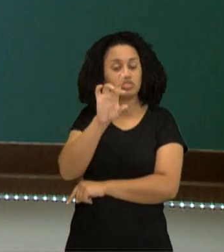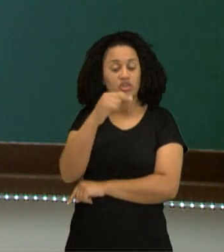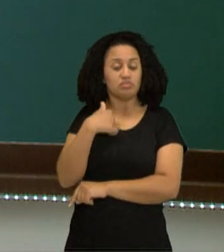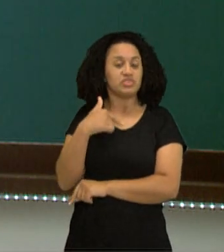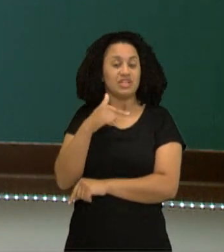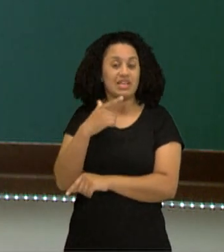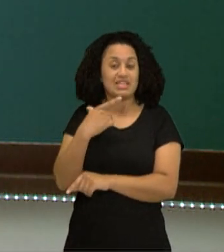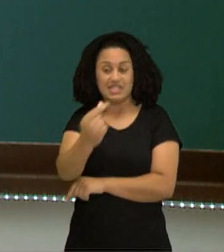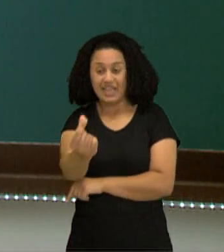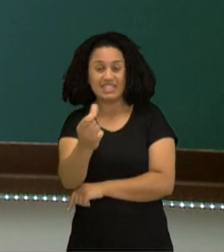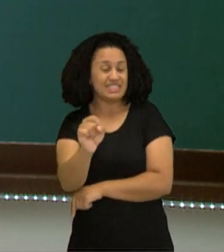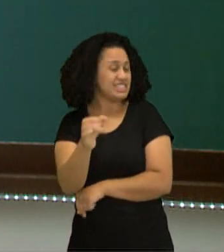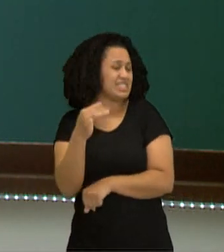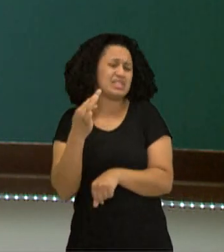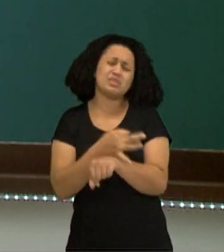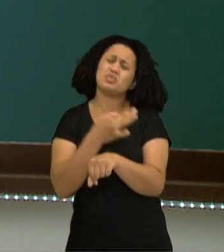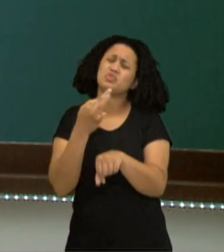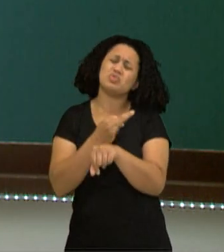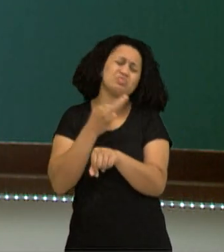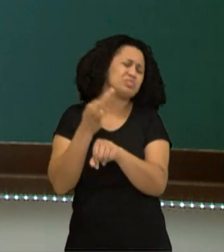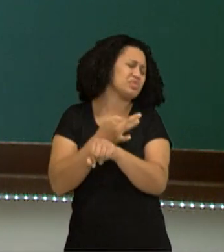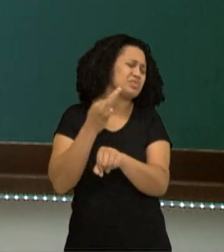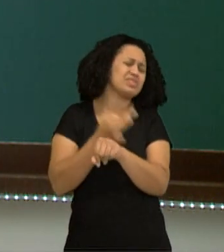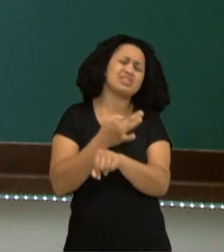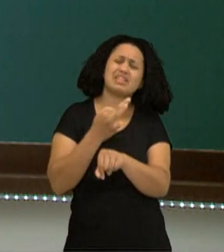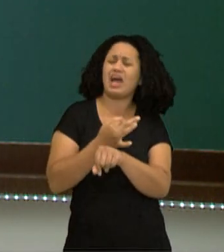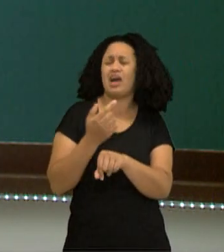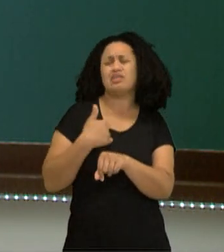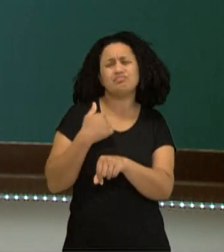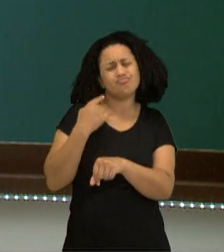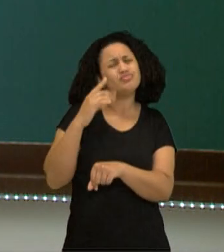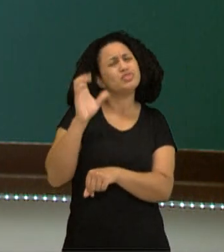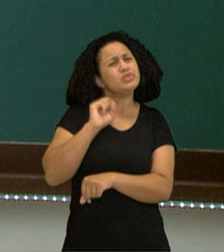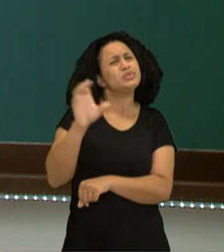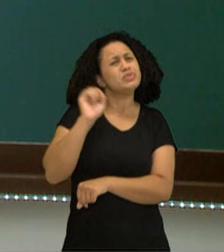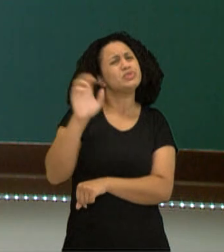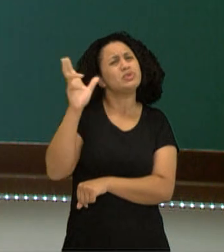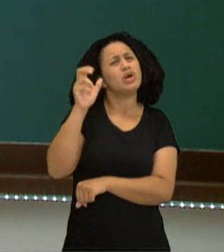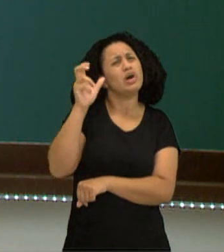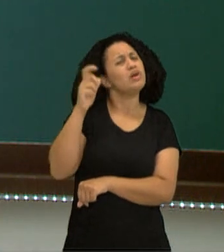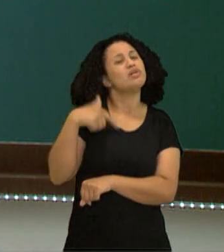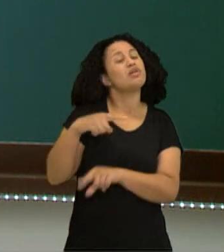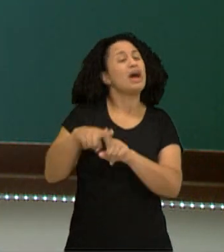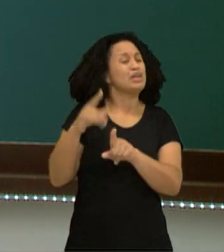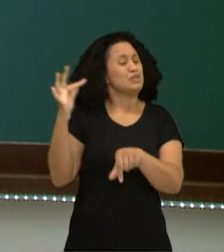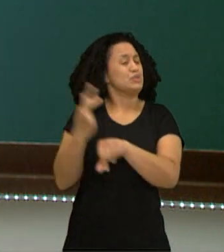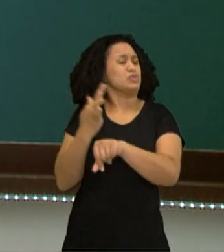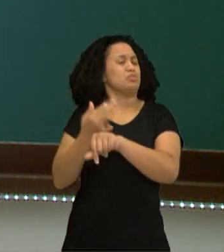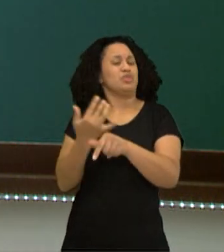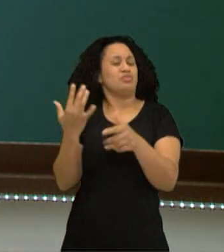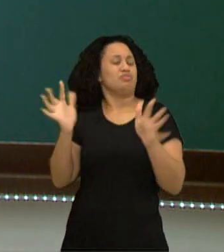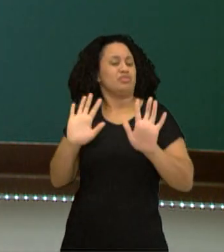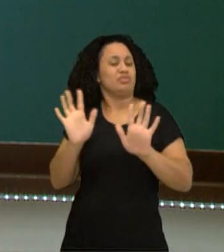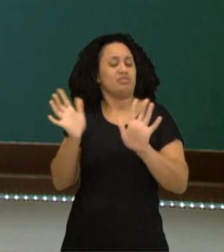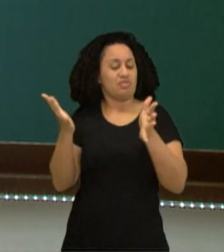não aguentassem mais, fossem esgotadas, levadas ao limite dessa